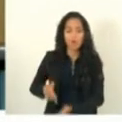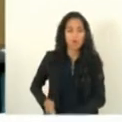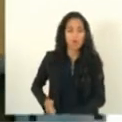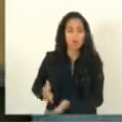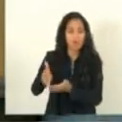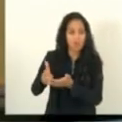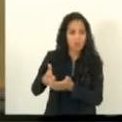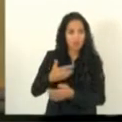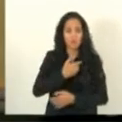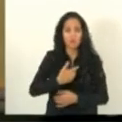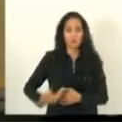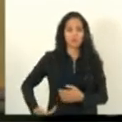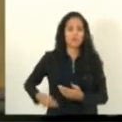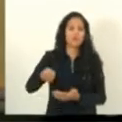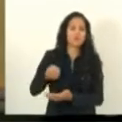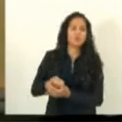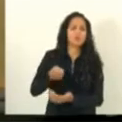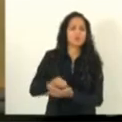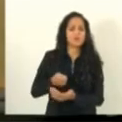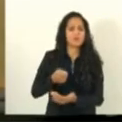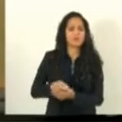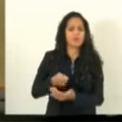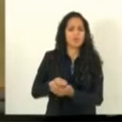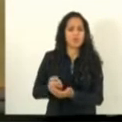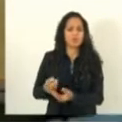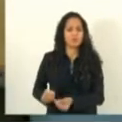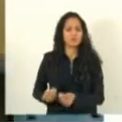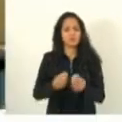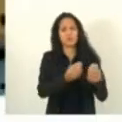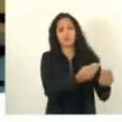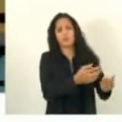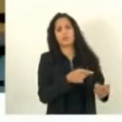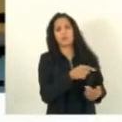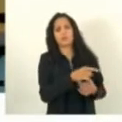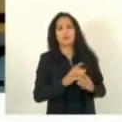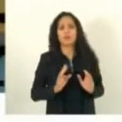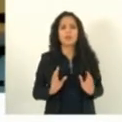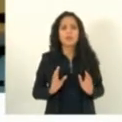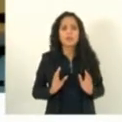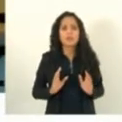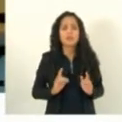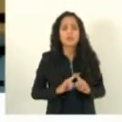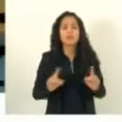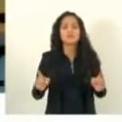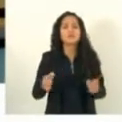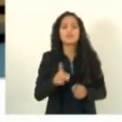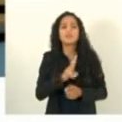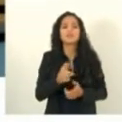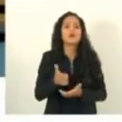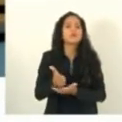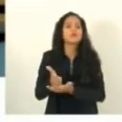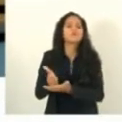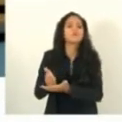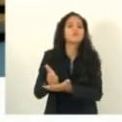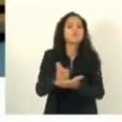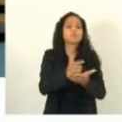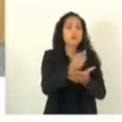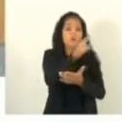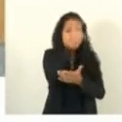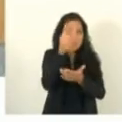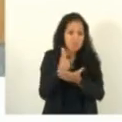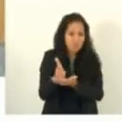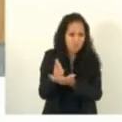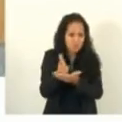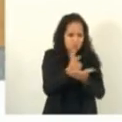a obrigação de repassar essa arma para ele, porque quem toma tiro são